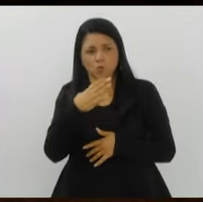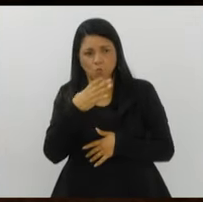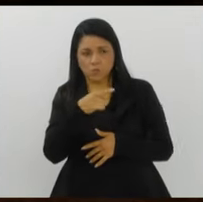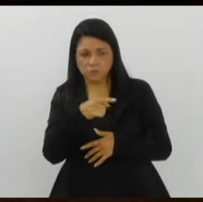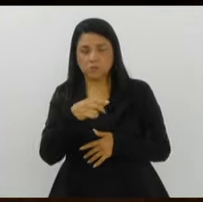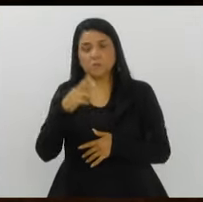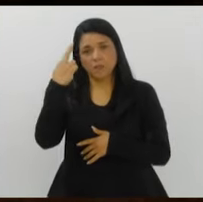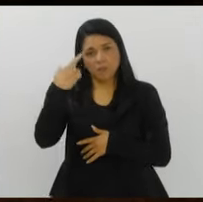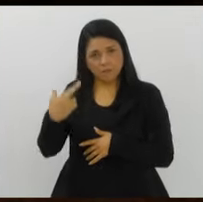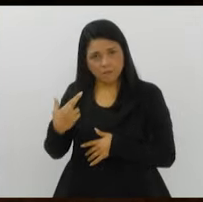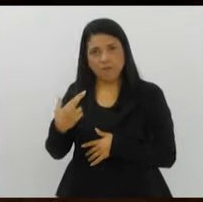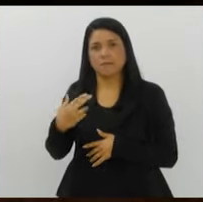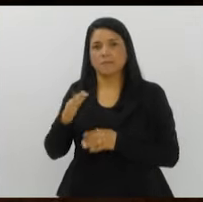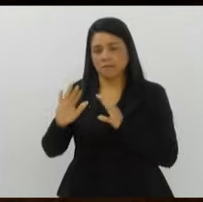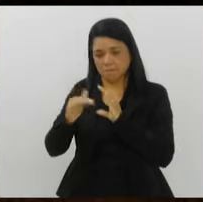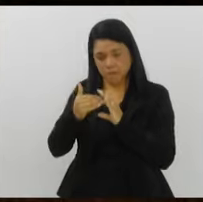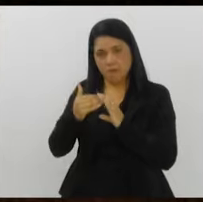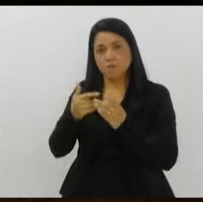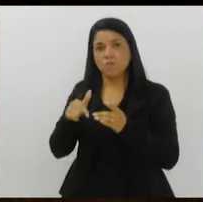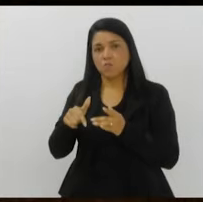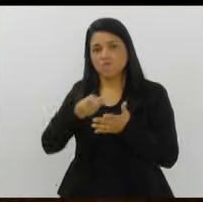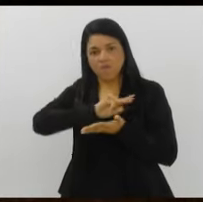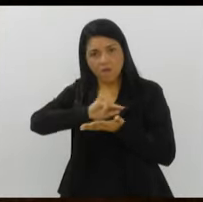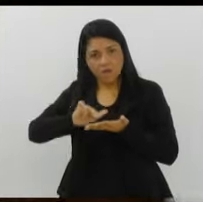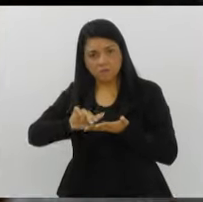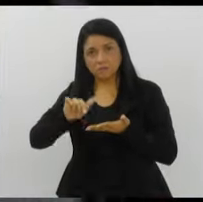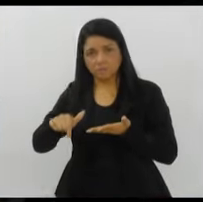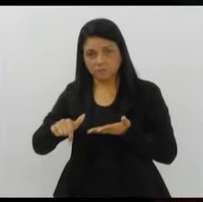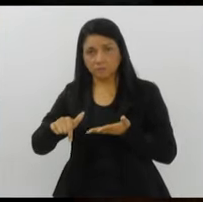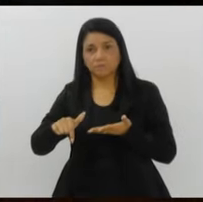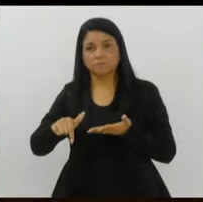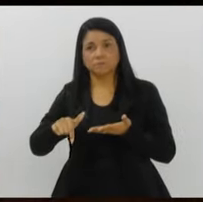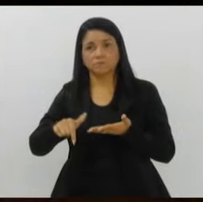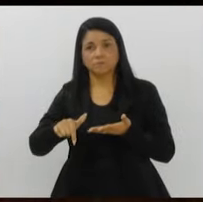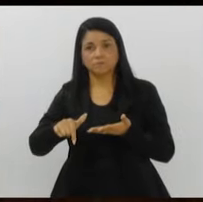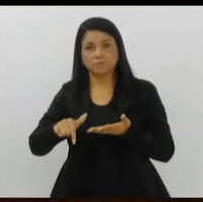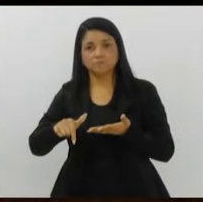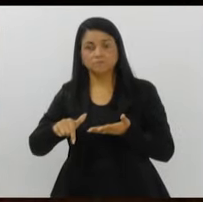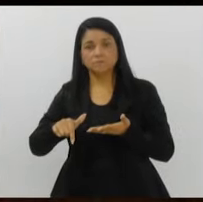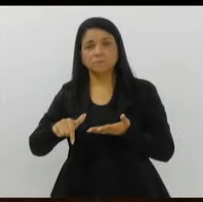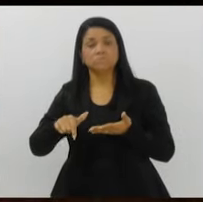deputada Renata Souza, aviltam a condição de